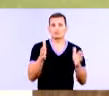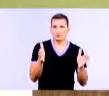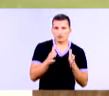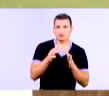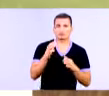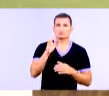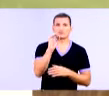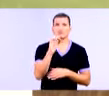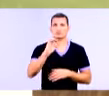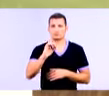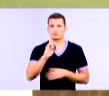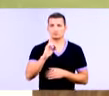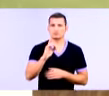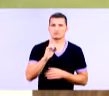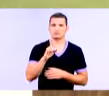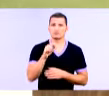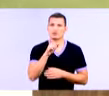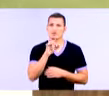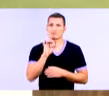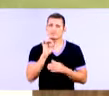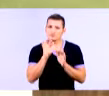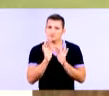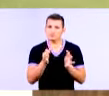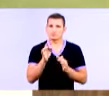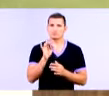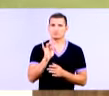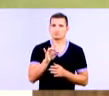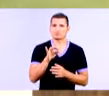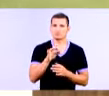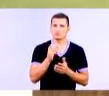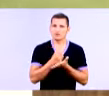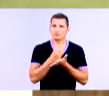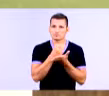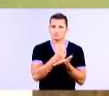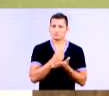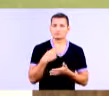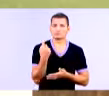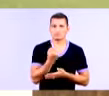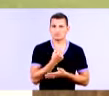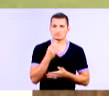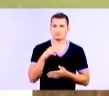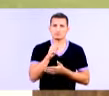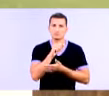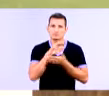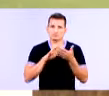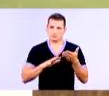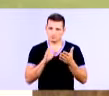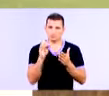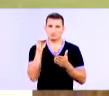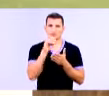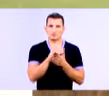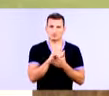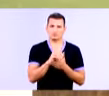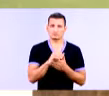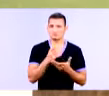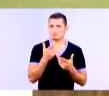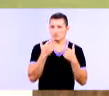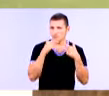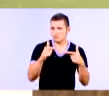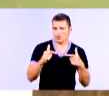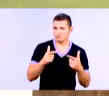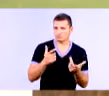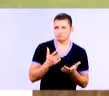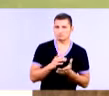código. Ele simplesmente vai ser um auxílio para nós. É um texto que vai ser colocado na nossa linguagem